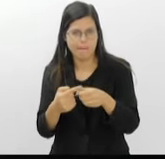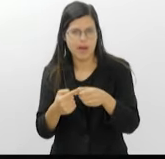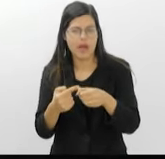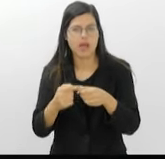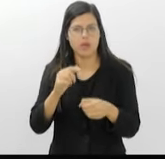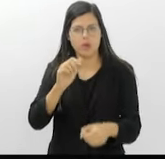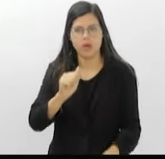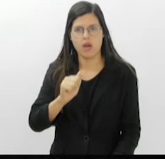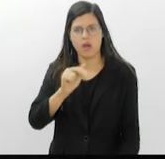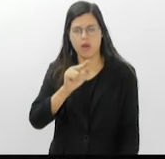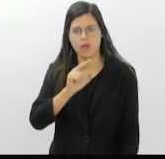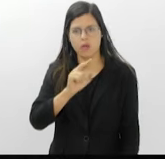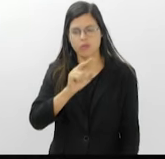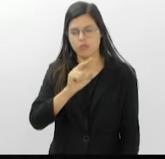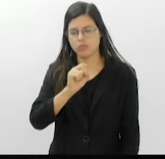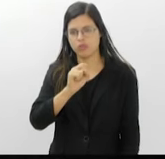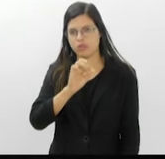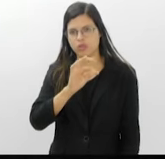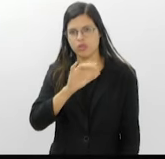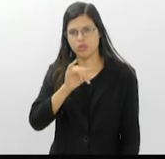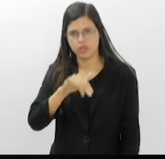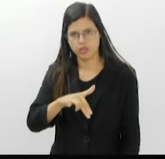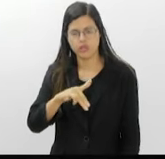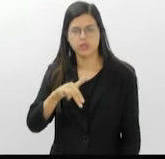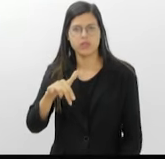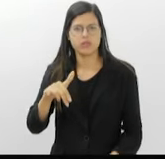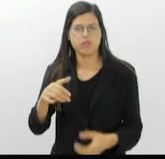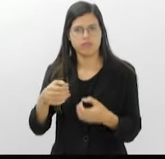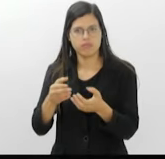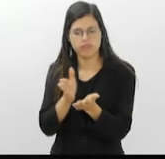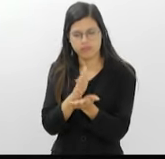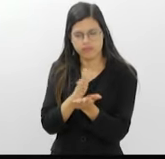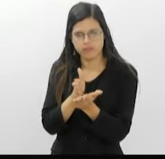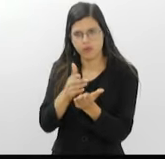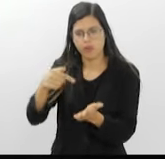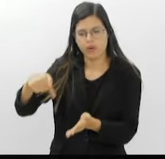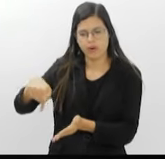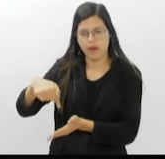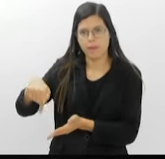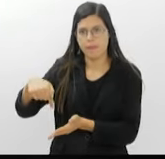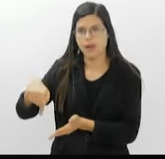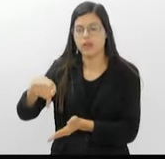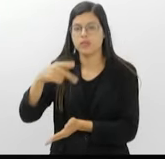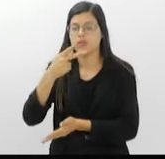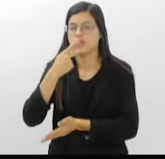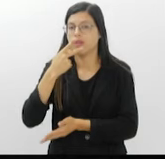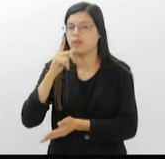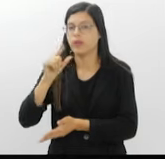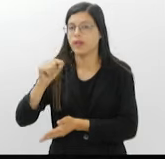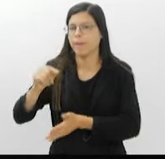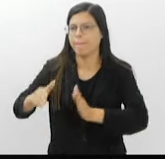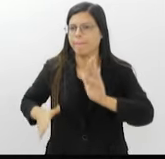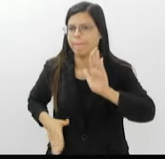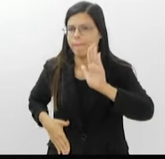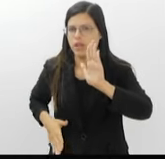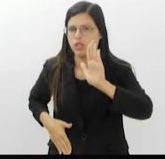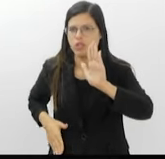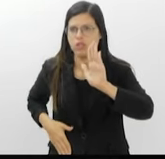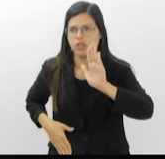queimados, quando ele citava aqui que bandidos, não sei dizer se